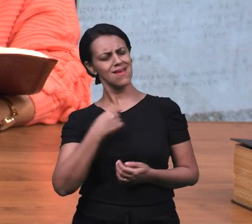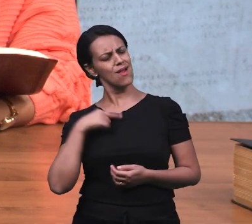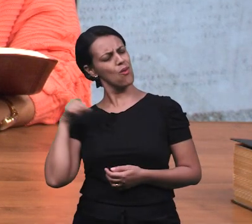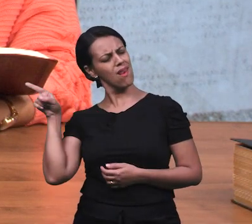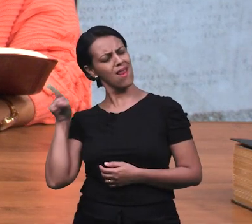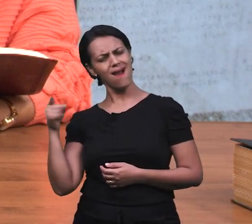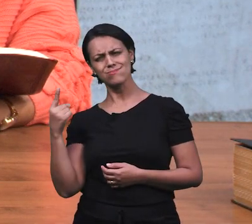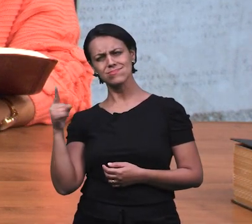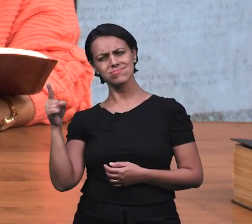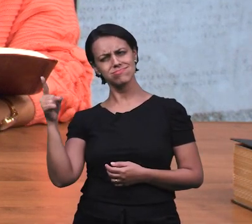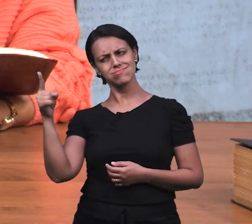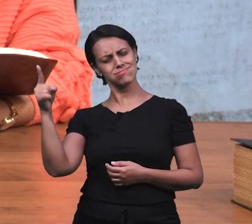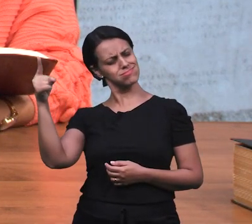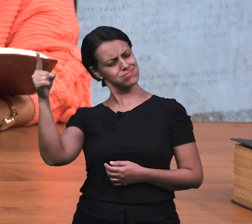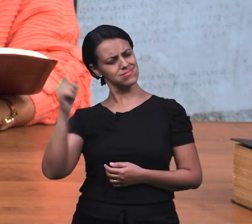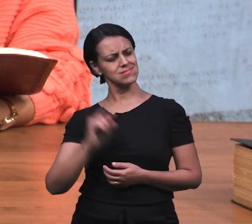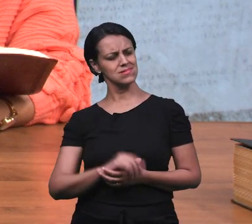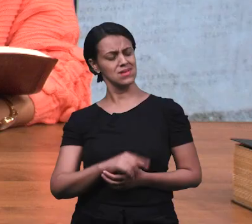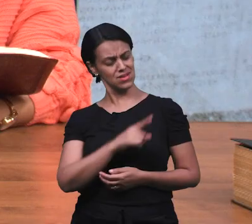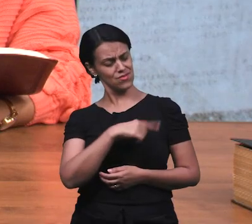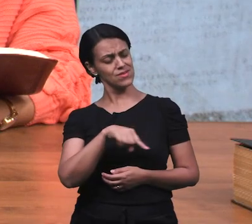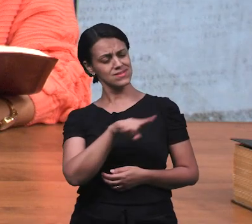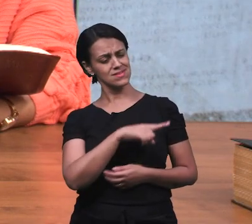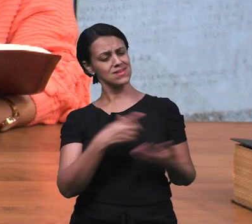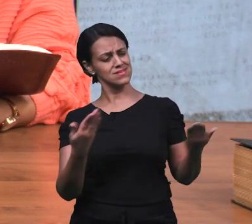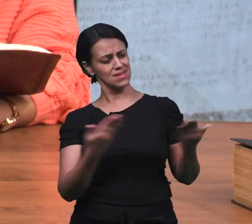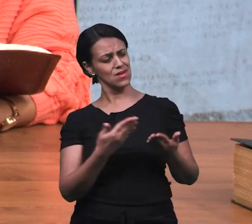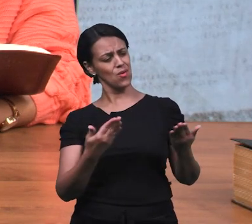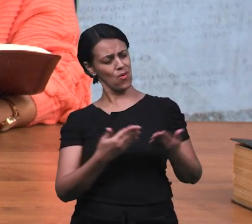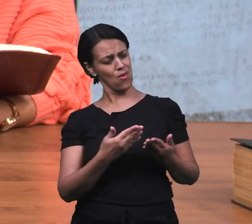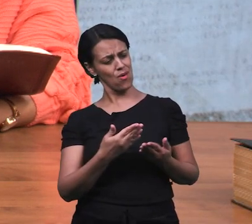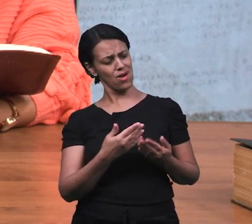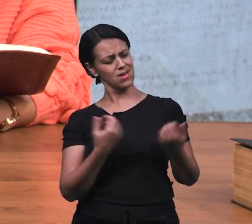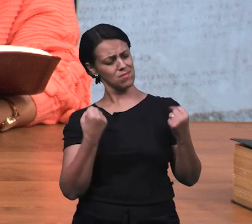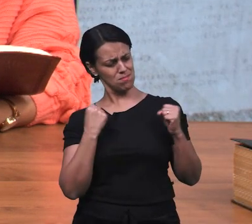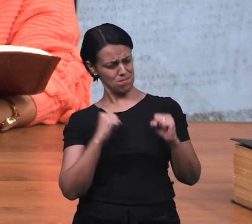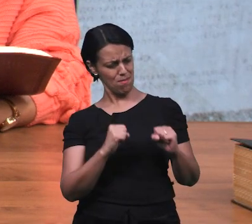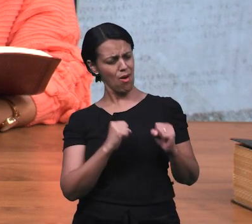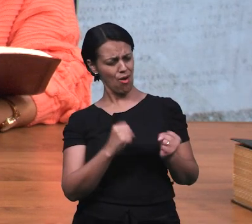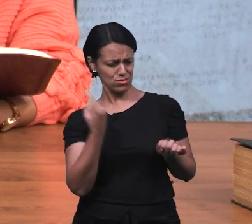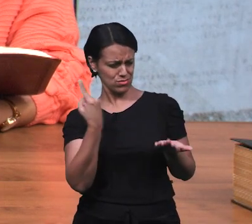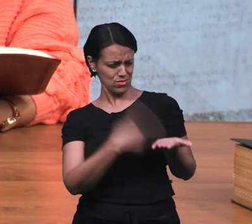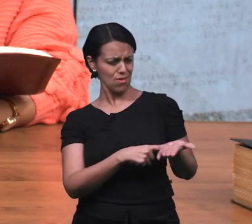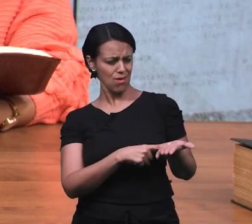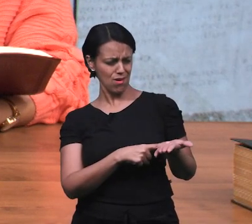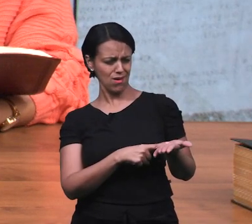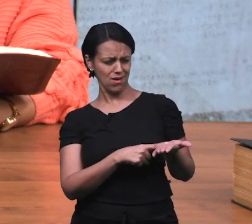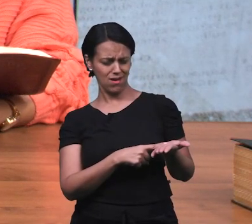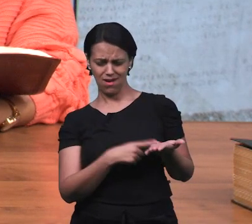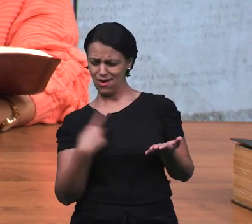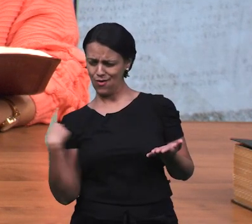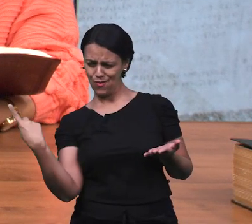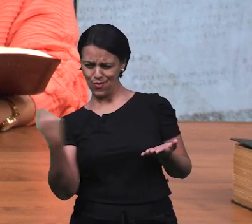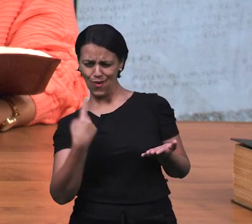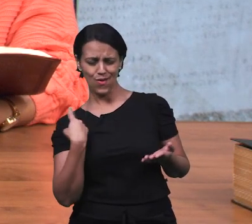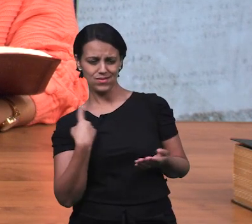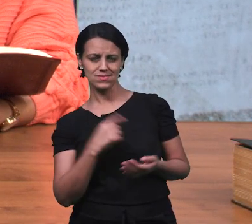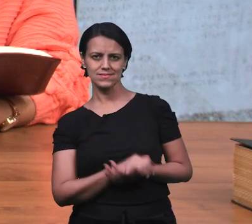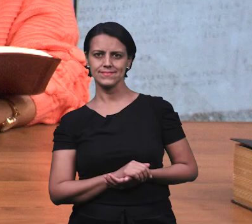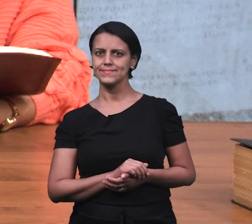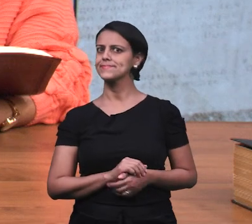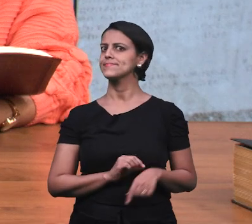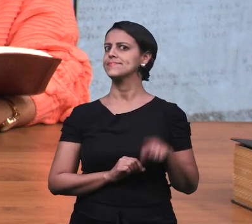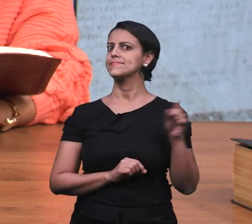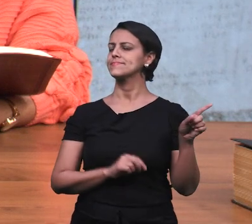distante. Fazei, pois, agora concerto conosco. E os homens de Israel responderam